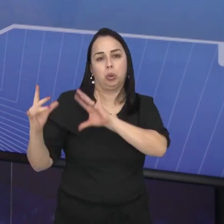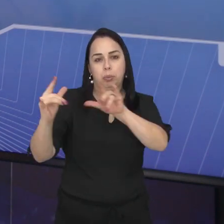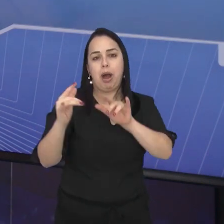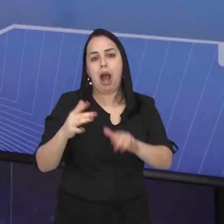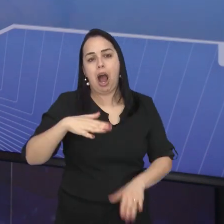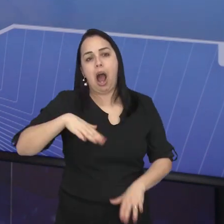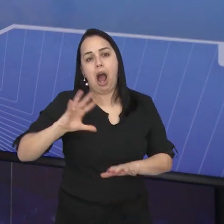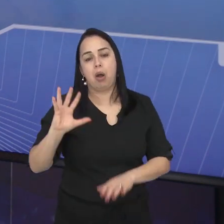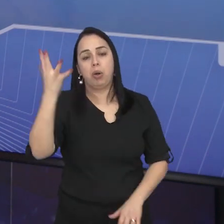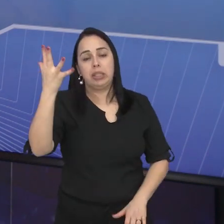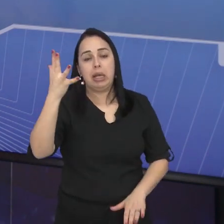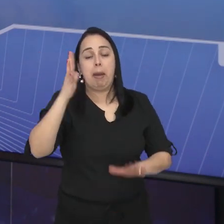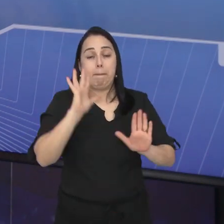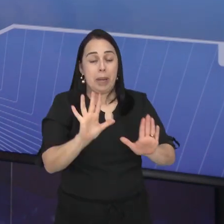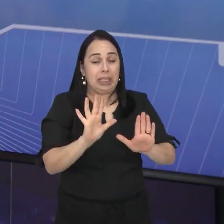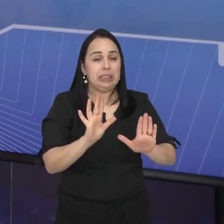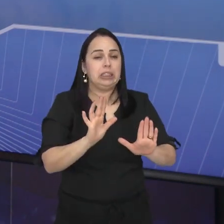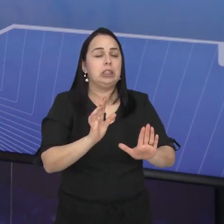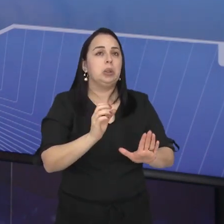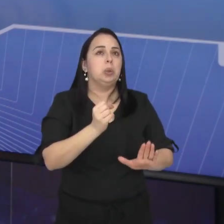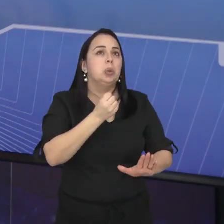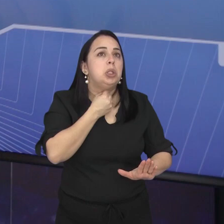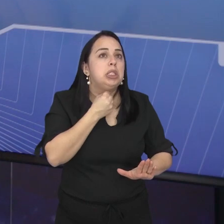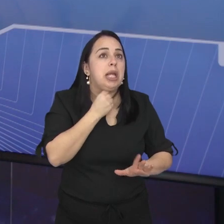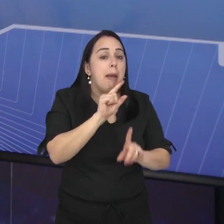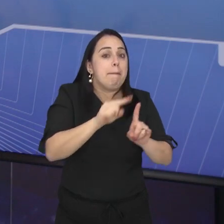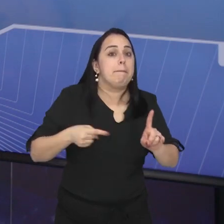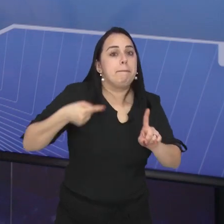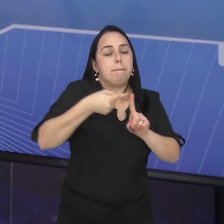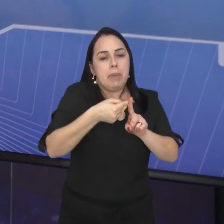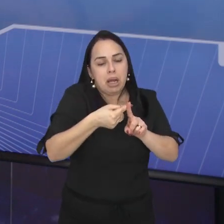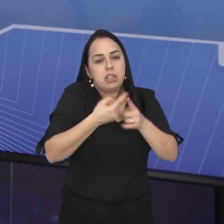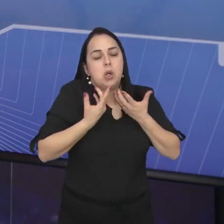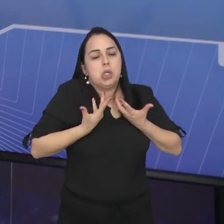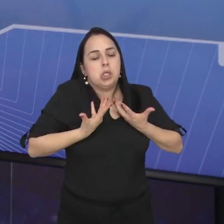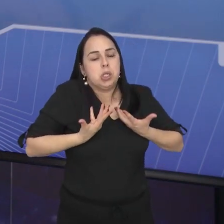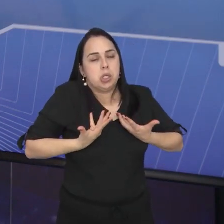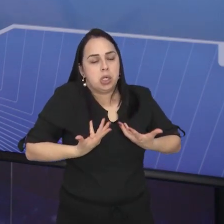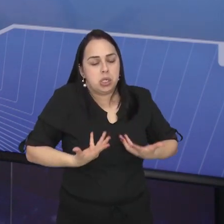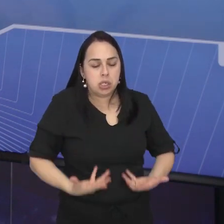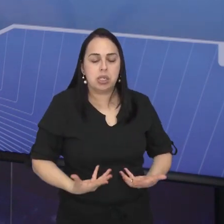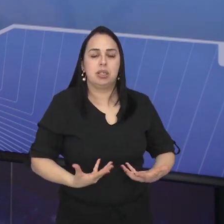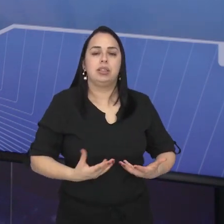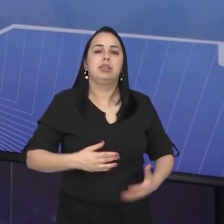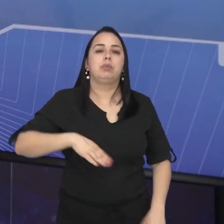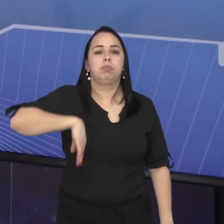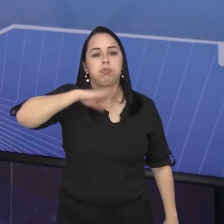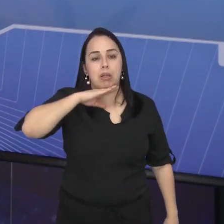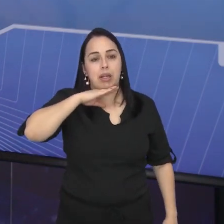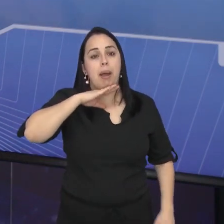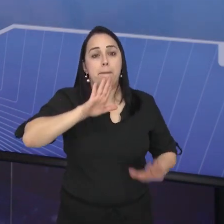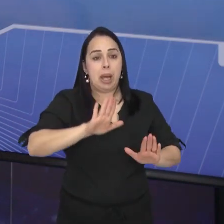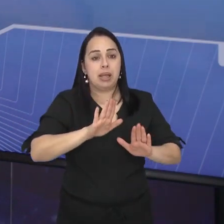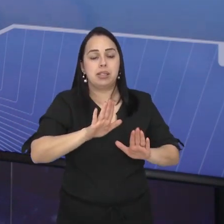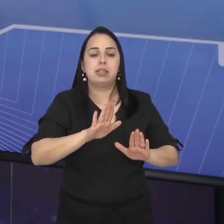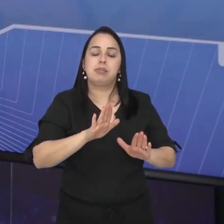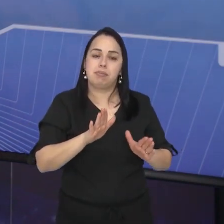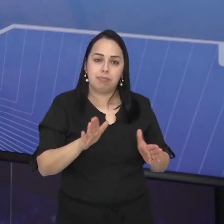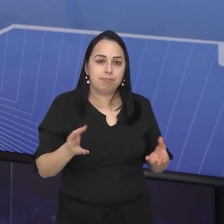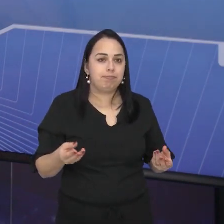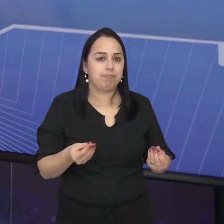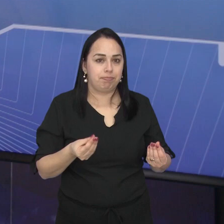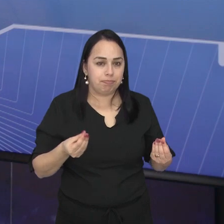nós passamos por isso em algum momento do nosso trabalho. Então chega até a ser um estímulo para você se